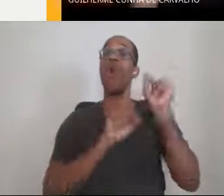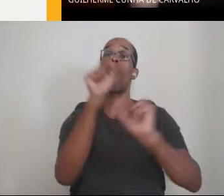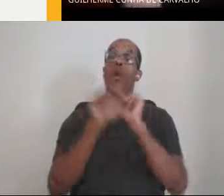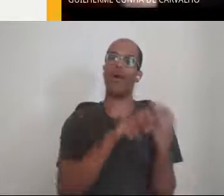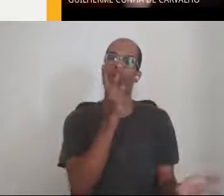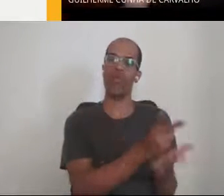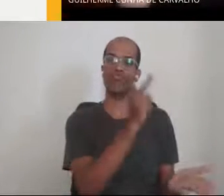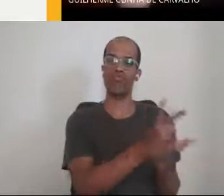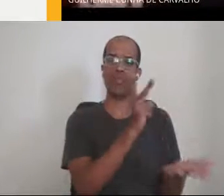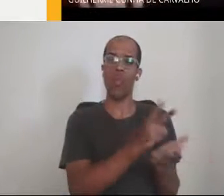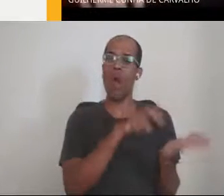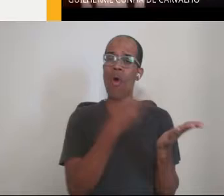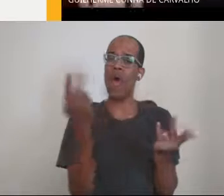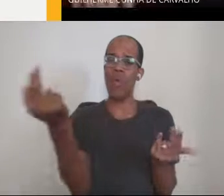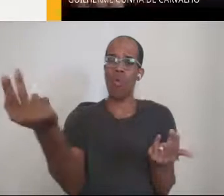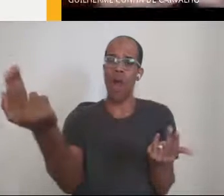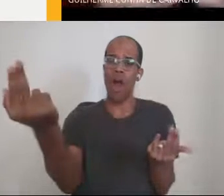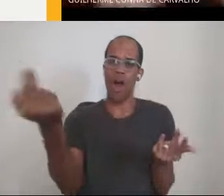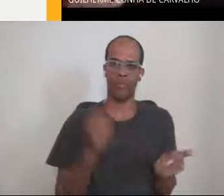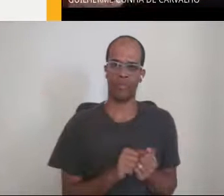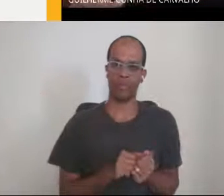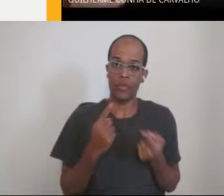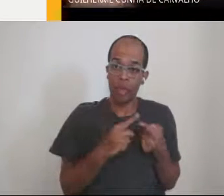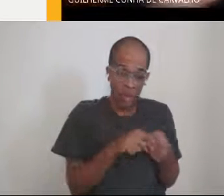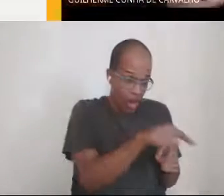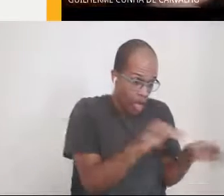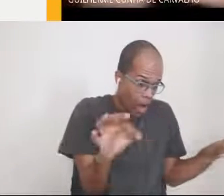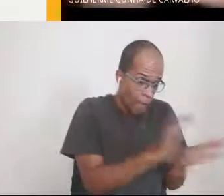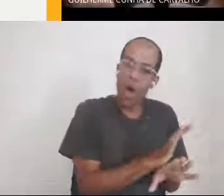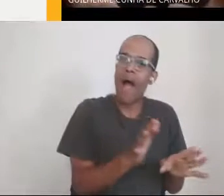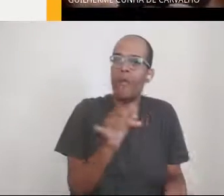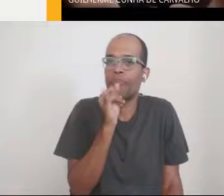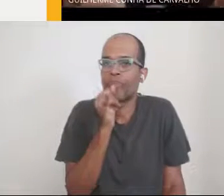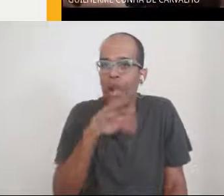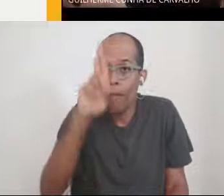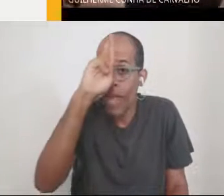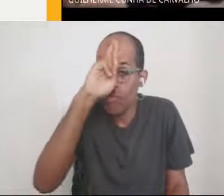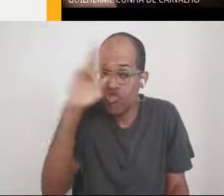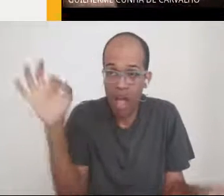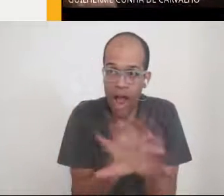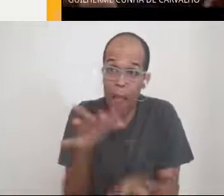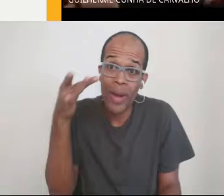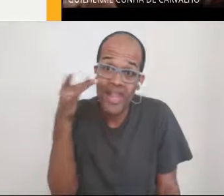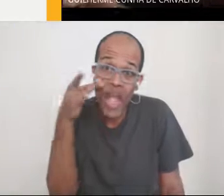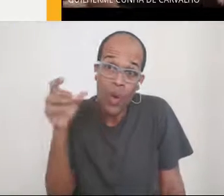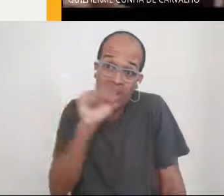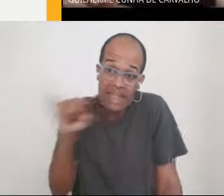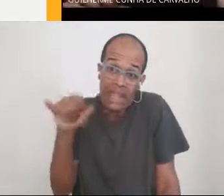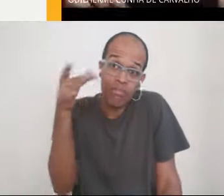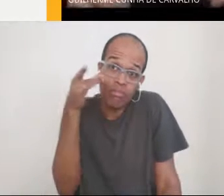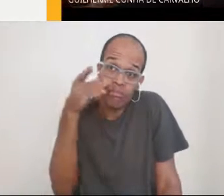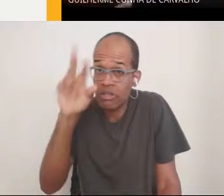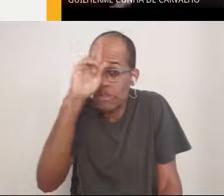o horário que seria o da escola. Porque terminou ali, então era meio-dia que terminava o dia dele na escola, né? Se ele estudasse